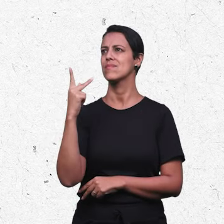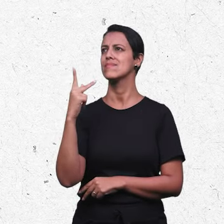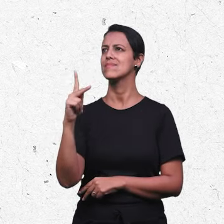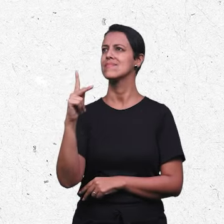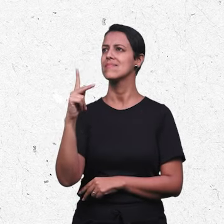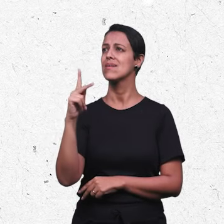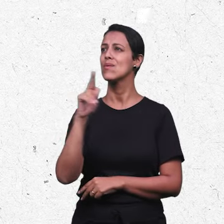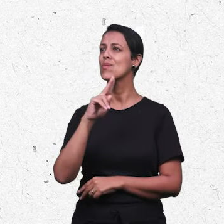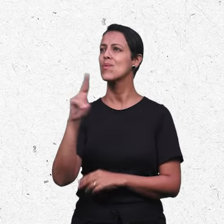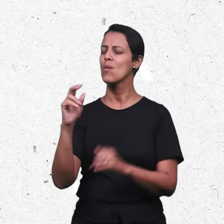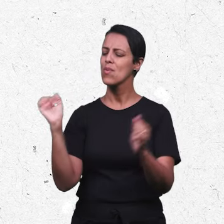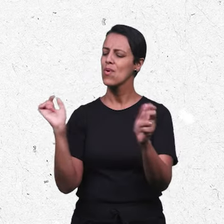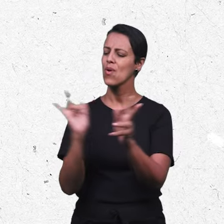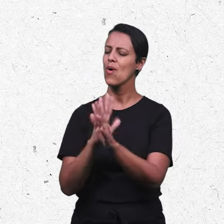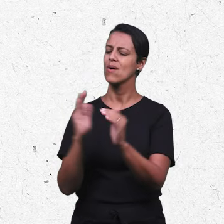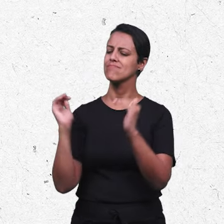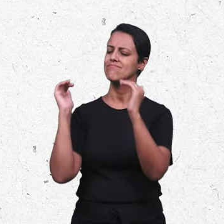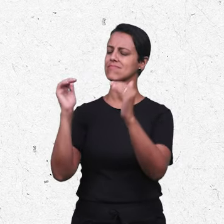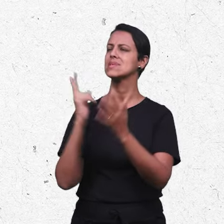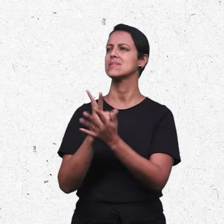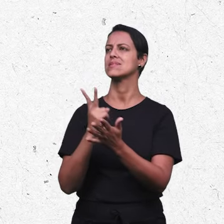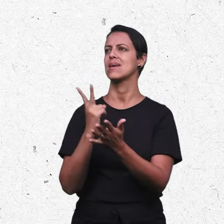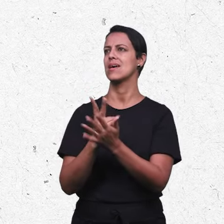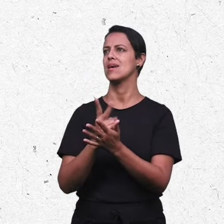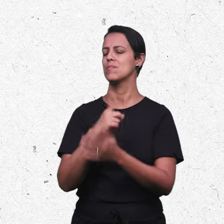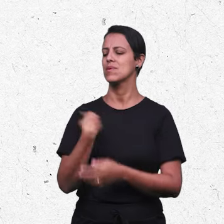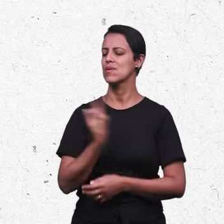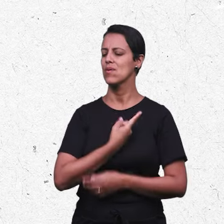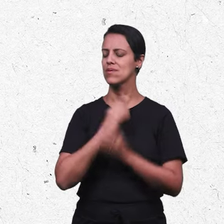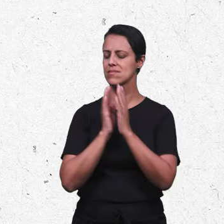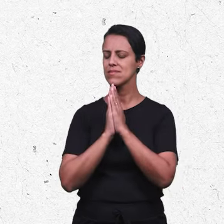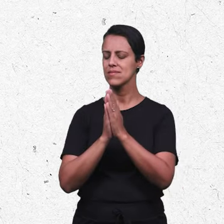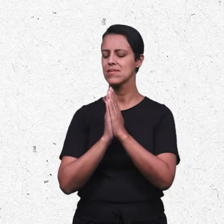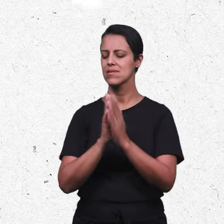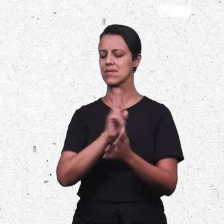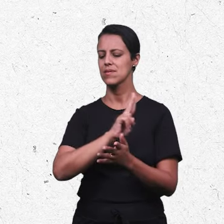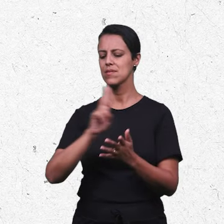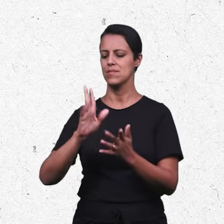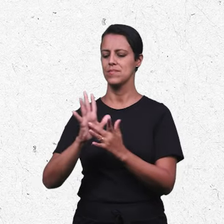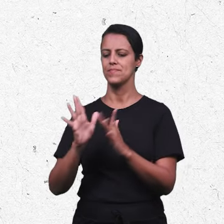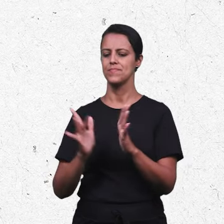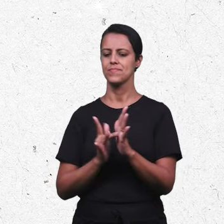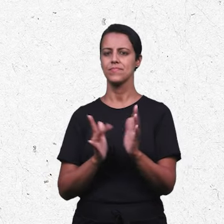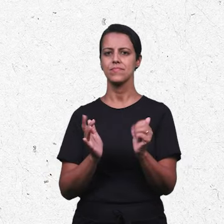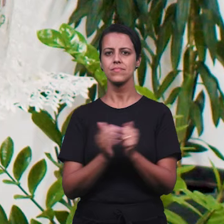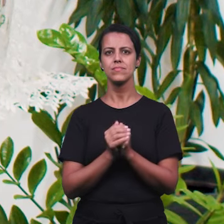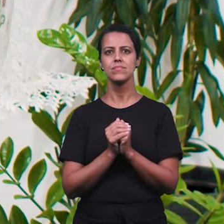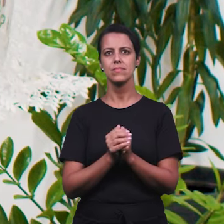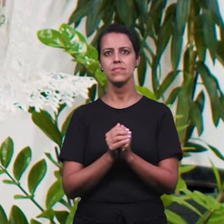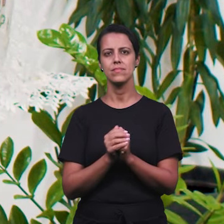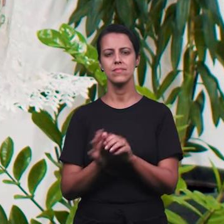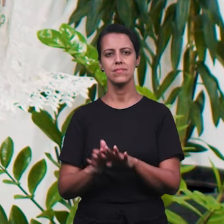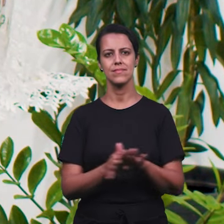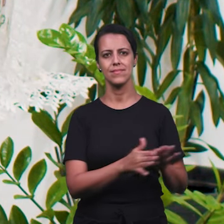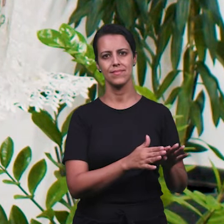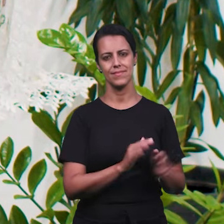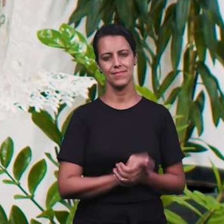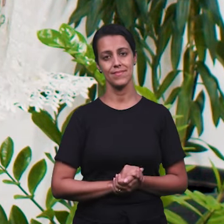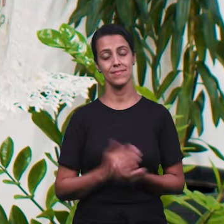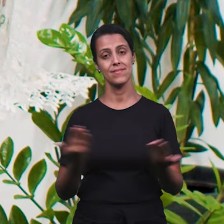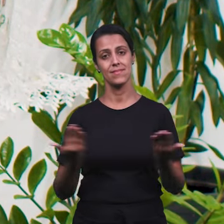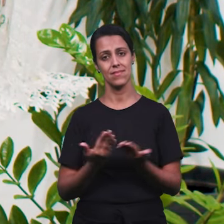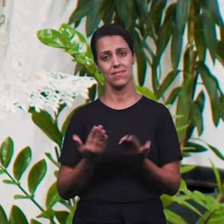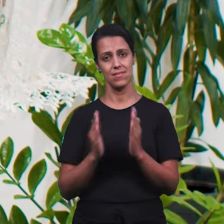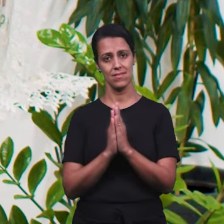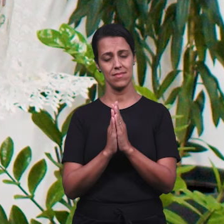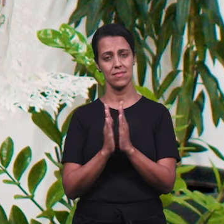Senhor possa sempre ser glorificado essa intenção que nós fazemos em nome santo do Senhor Jesus Amém glória a Deus iremos